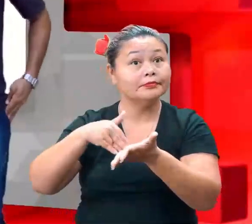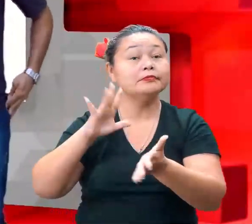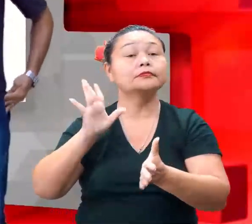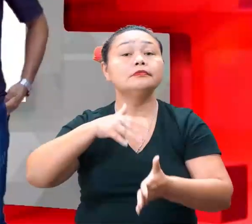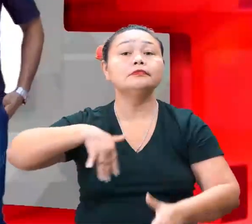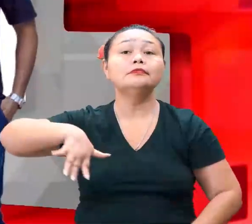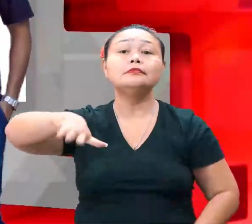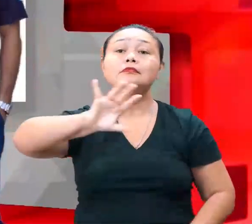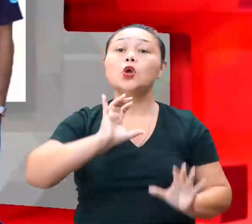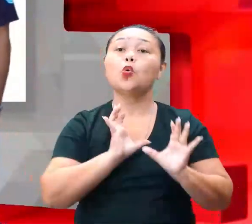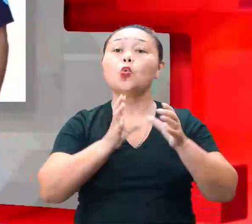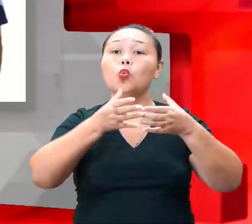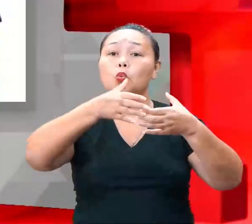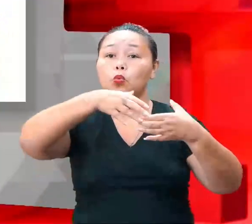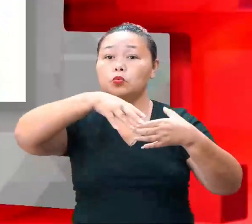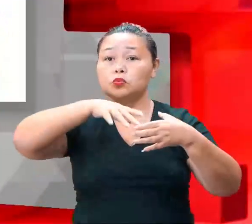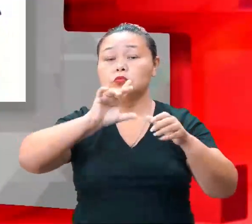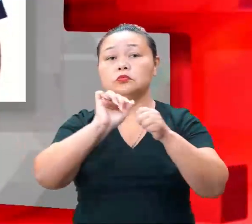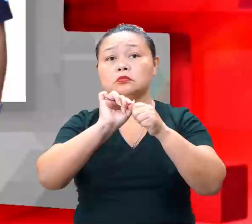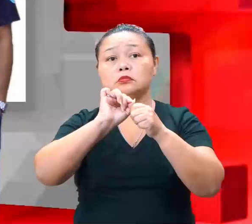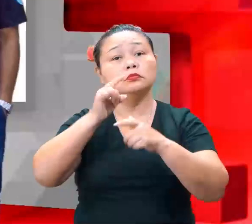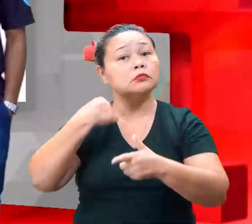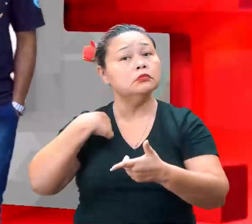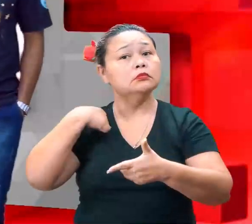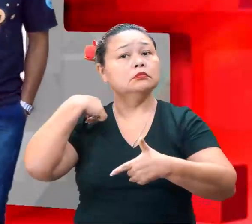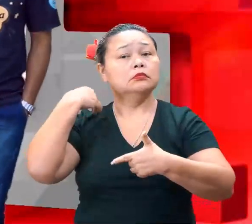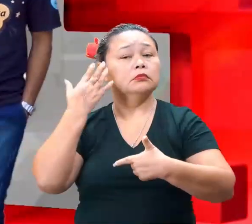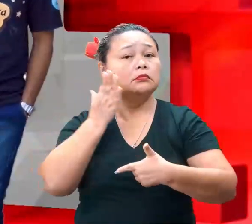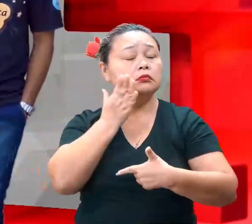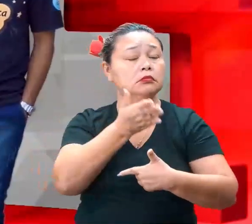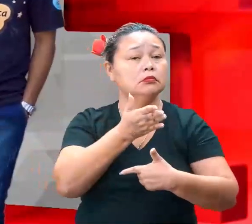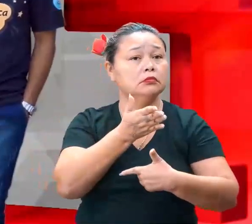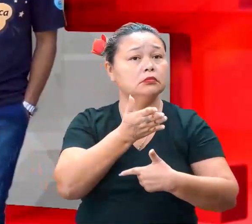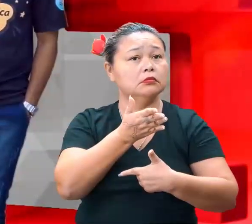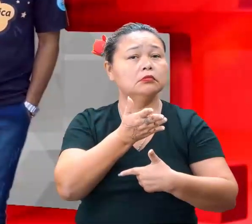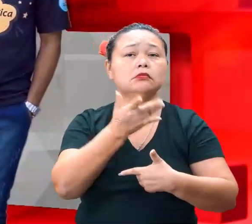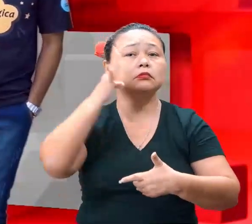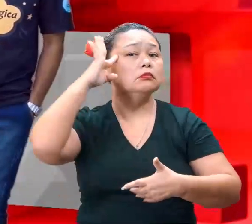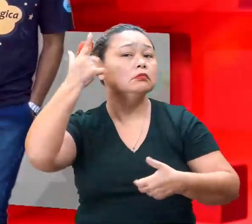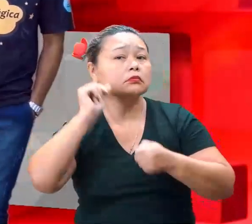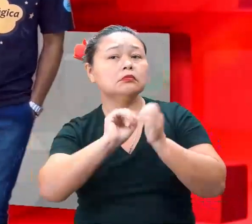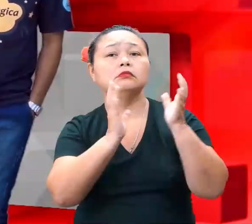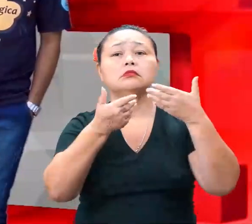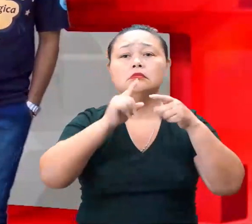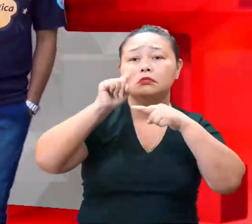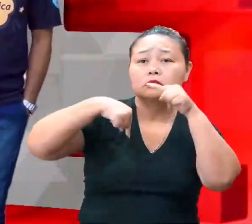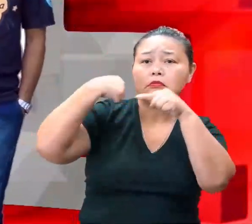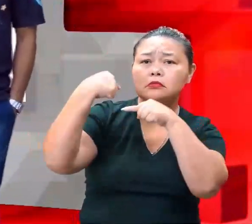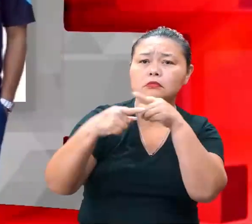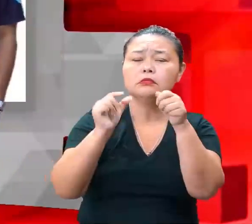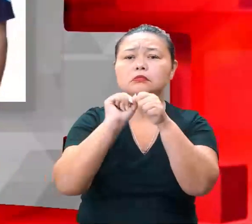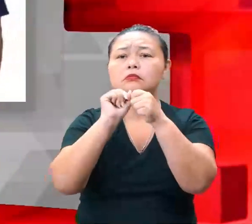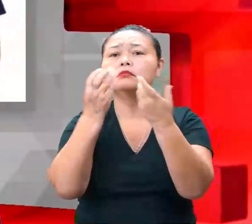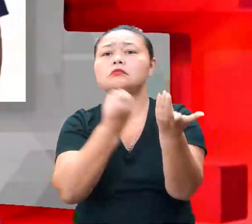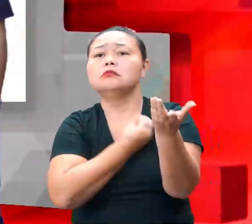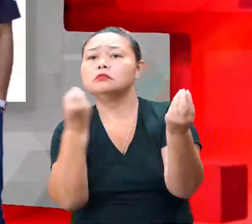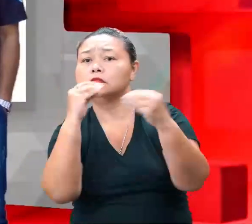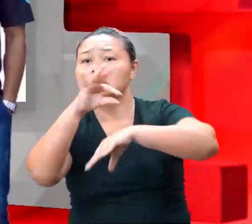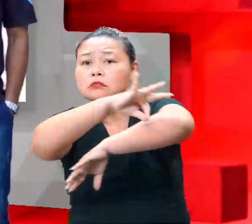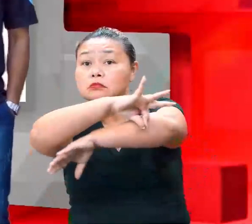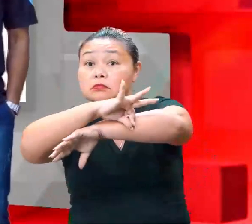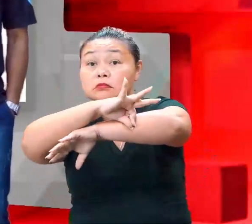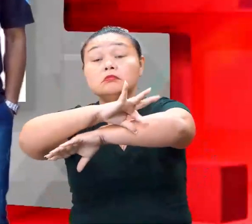de conjuntos, tá? Vocês viram que, né, passamos pela teoria dos conjuntos, depois colocamos esses números reais na reta. E